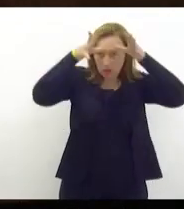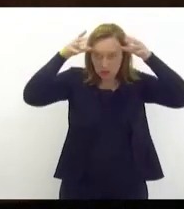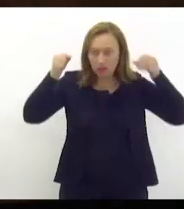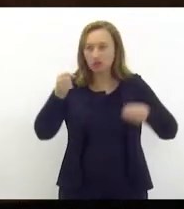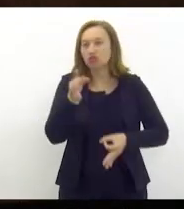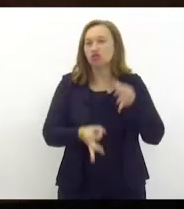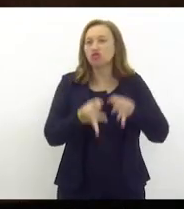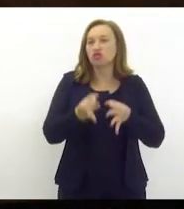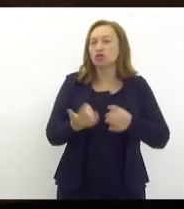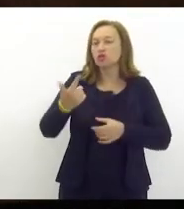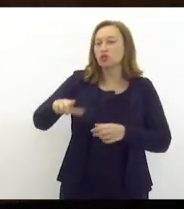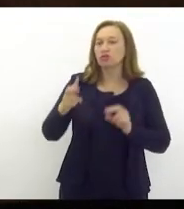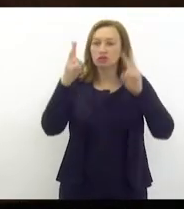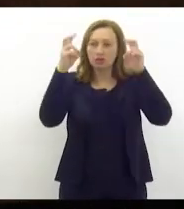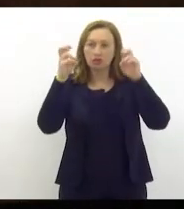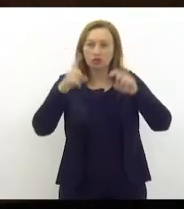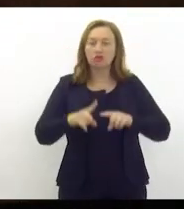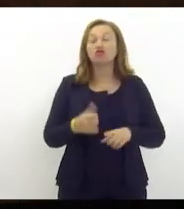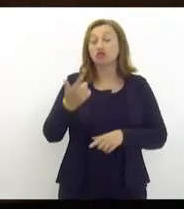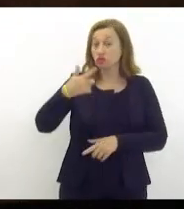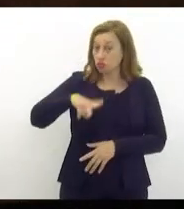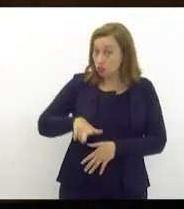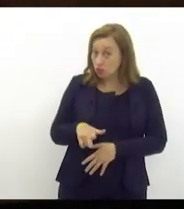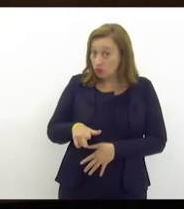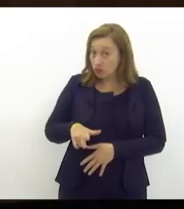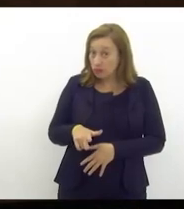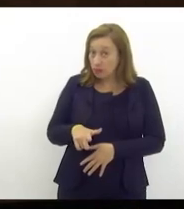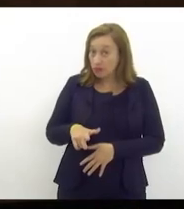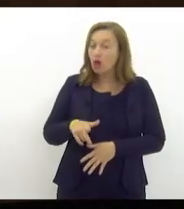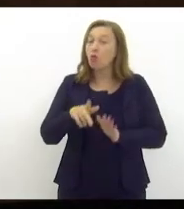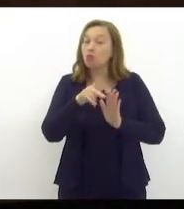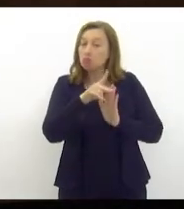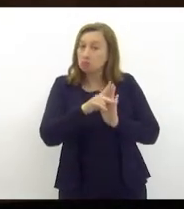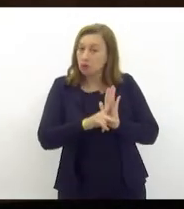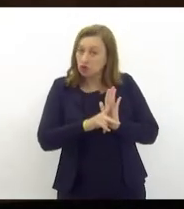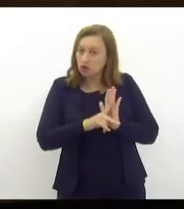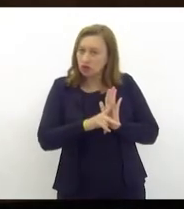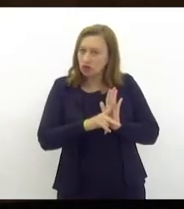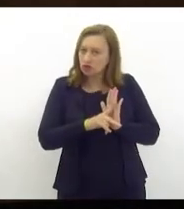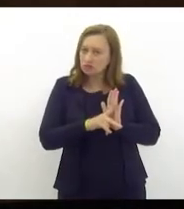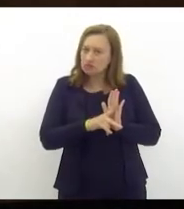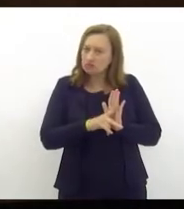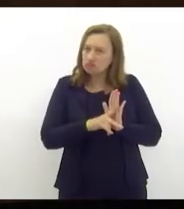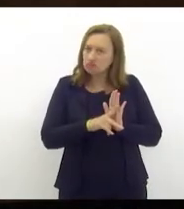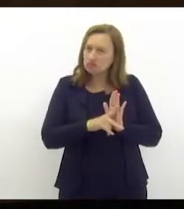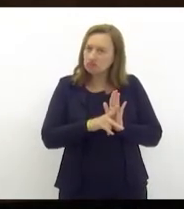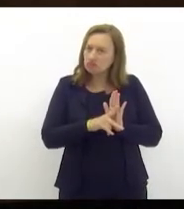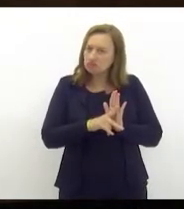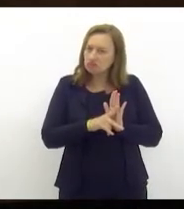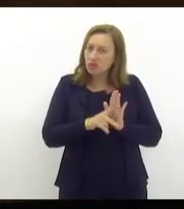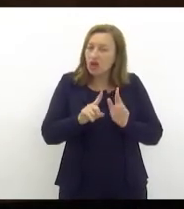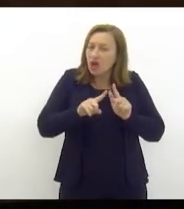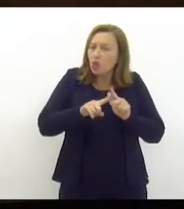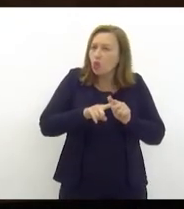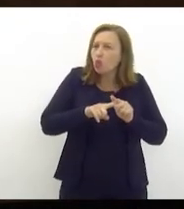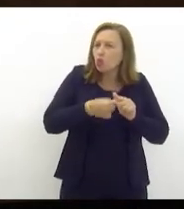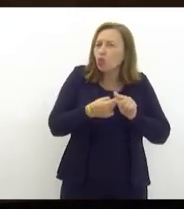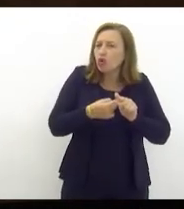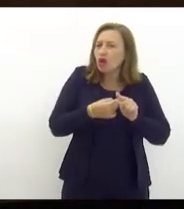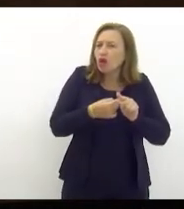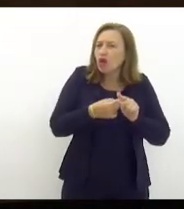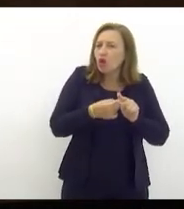providências. Mais uma vez, o projeto, apesar de estar alterando o